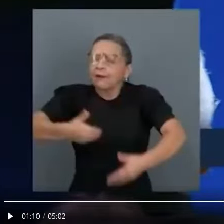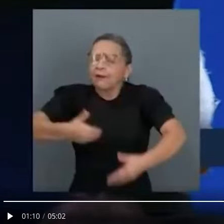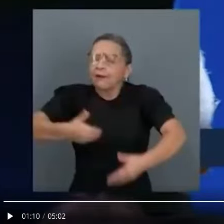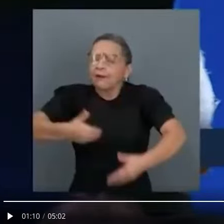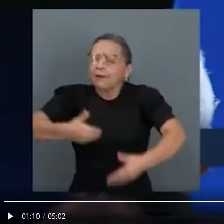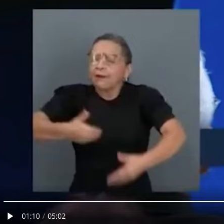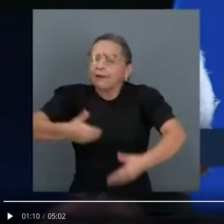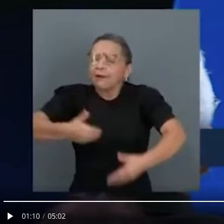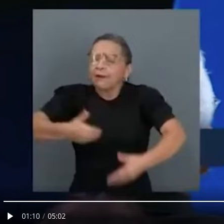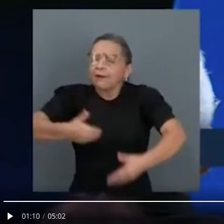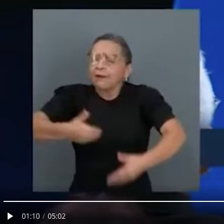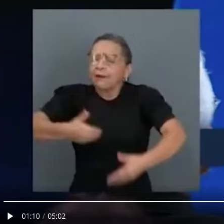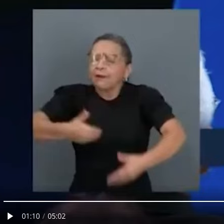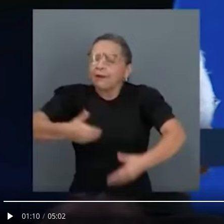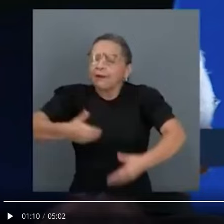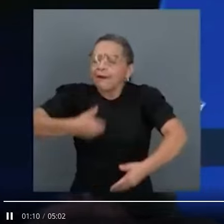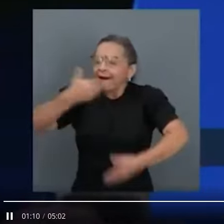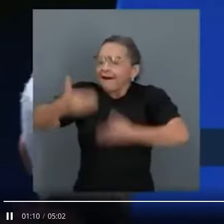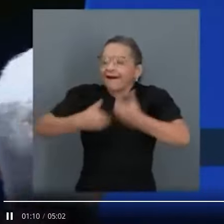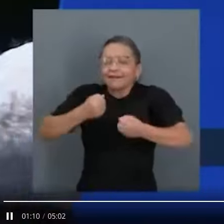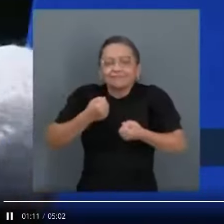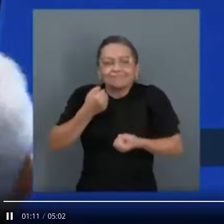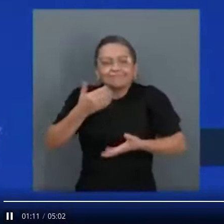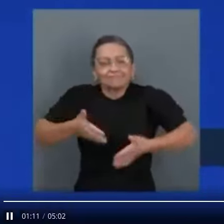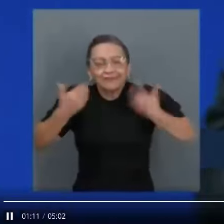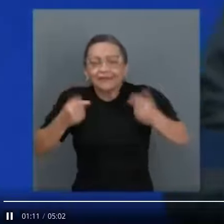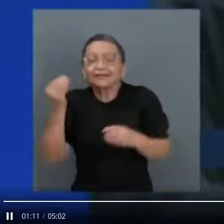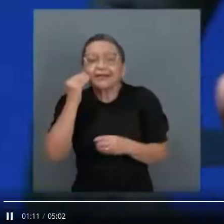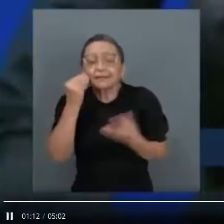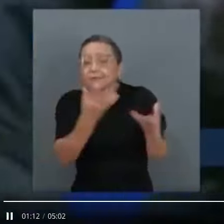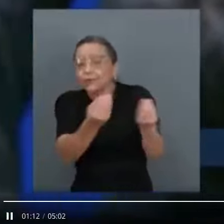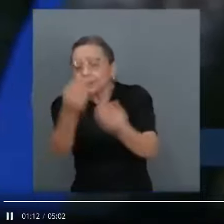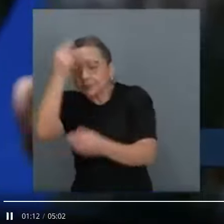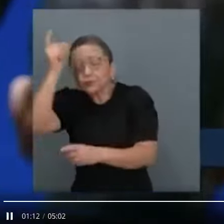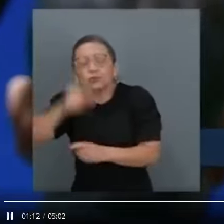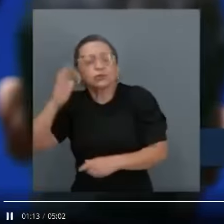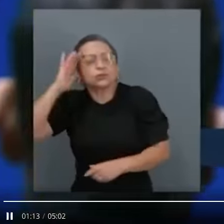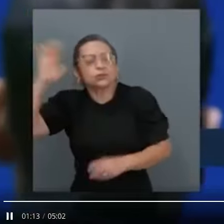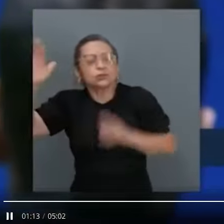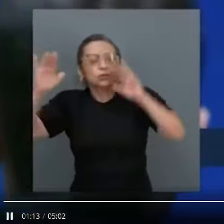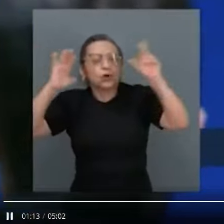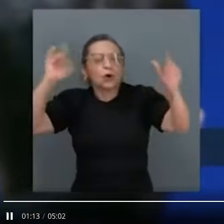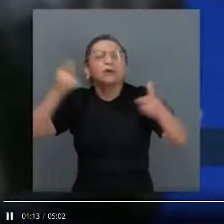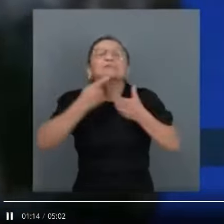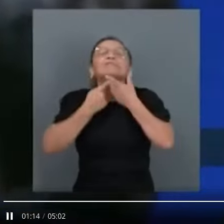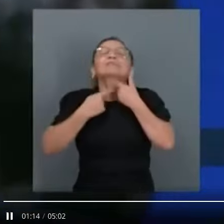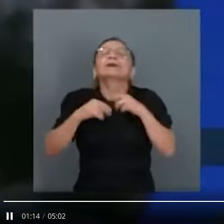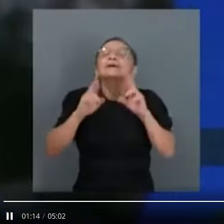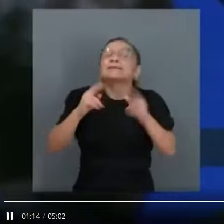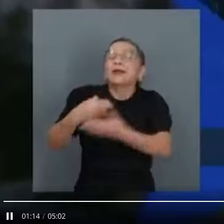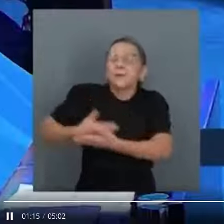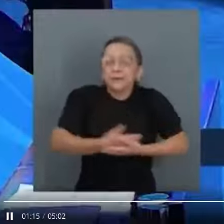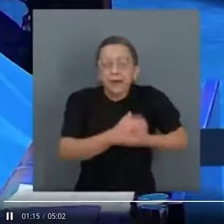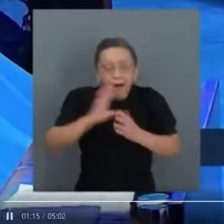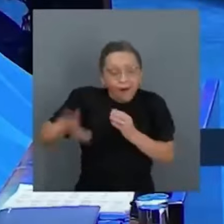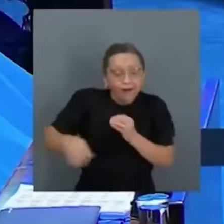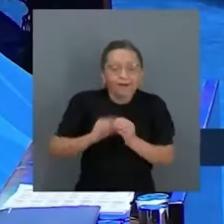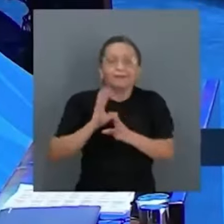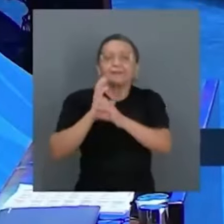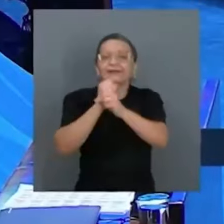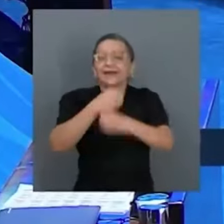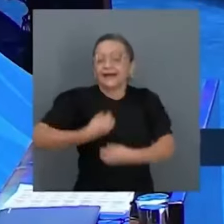prometendo ser adotado. O feto. Tem tanta gente que sonha, deseja e espera um bebê pra completar a sua